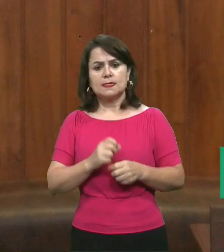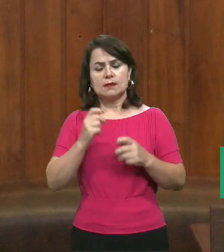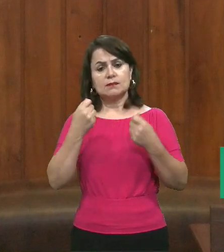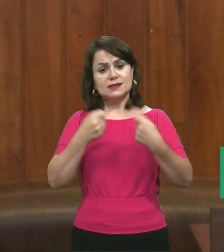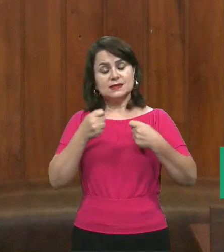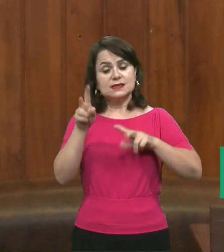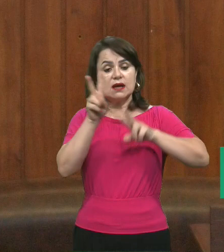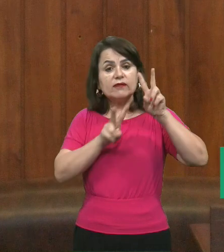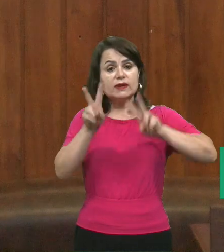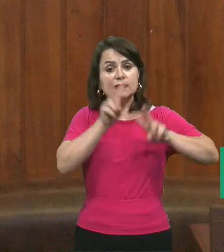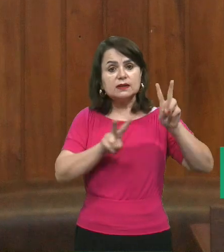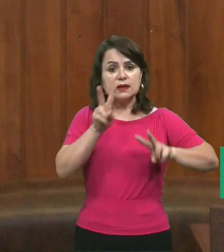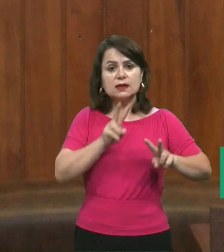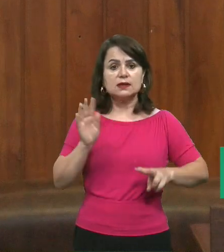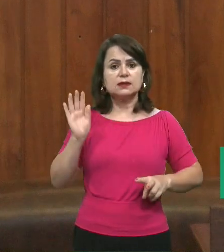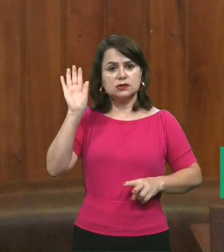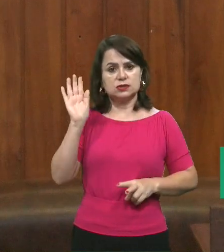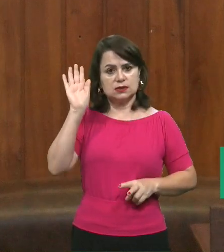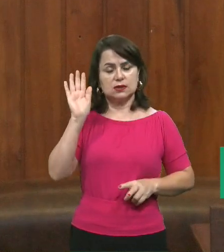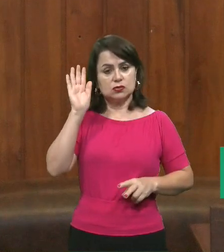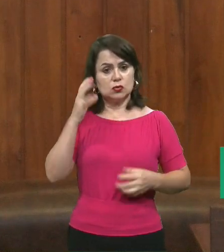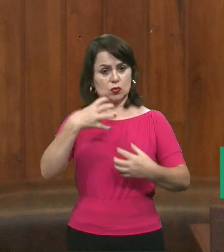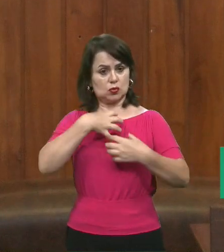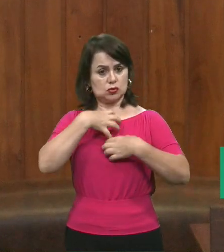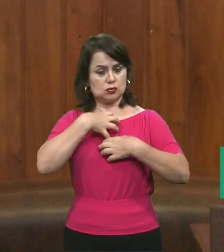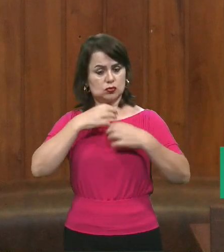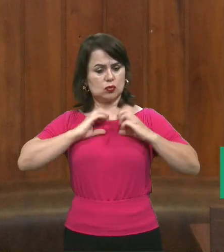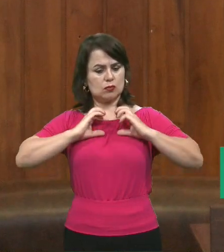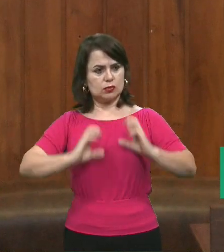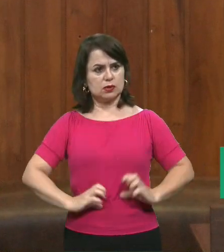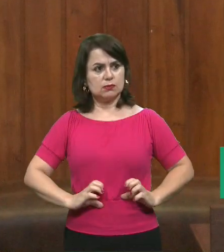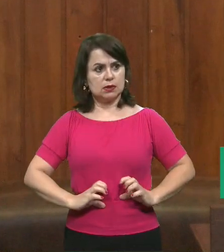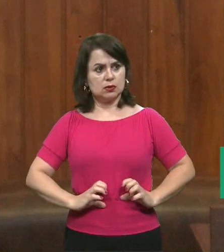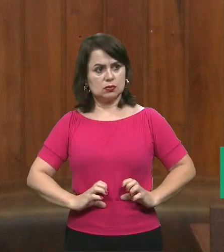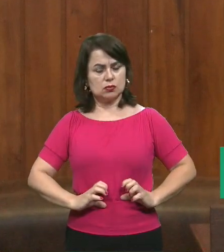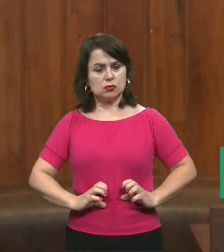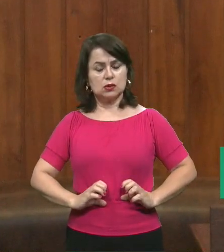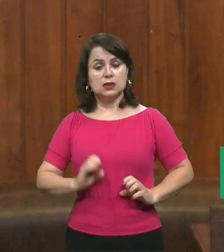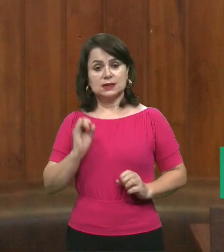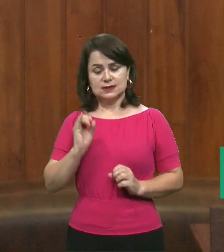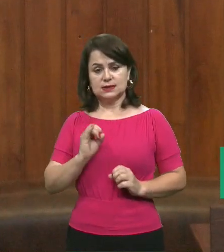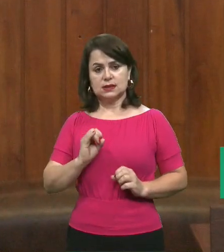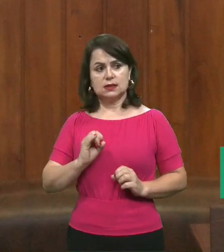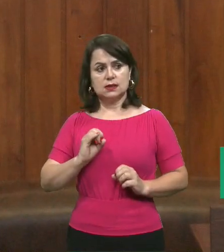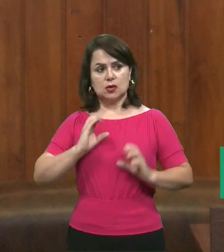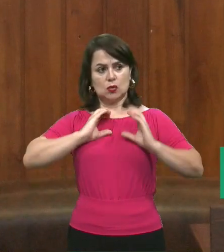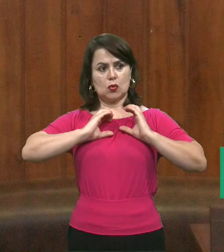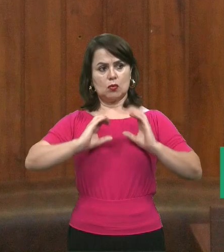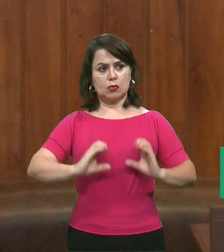candidatos pelas ações que eles tomam. Se a pessoa está lá há